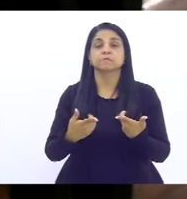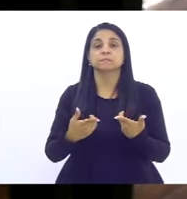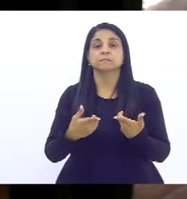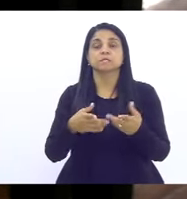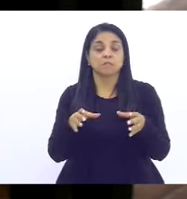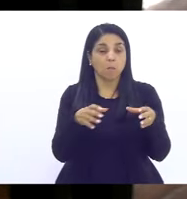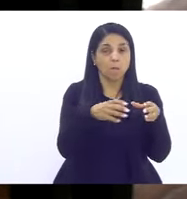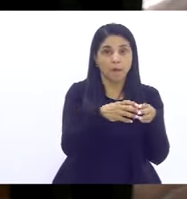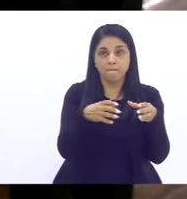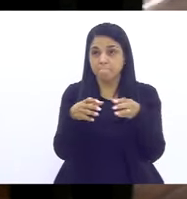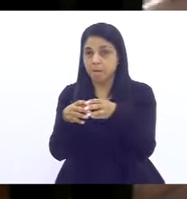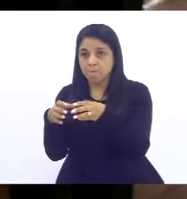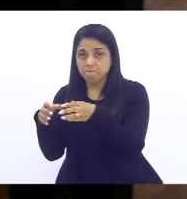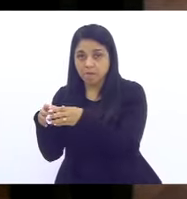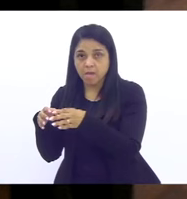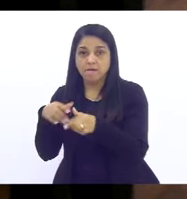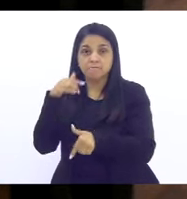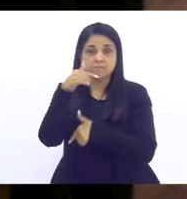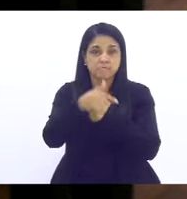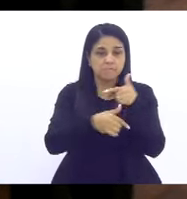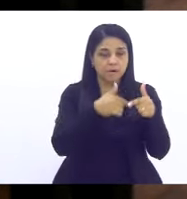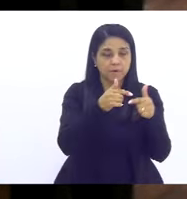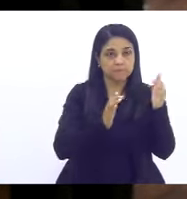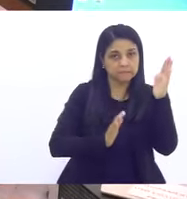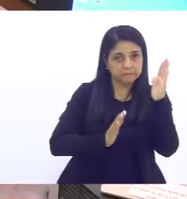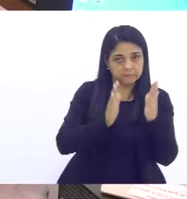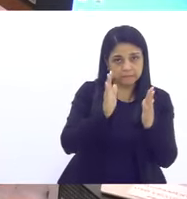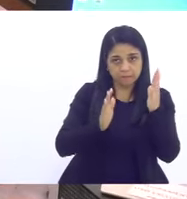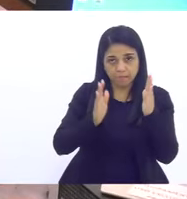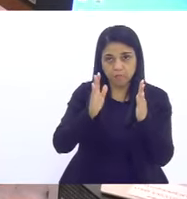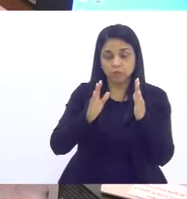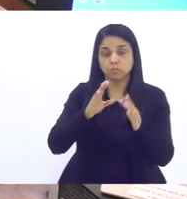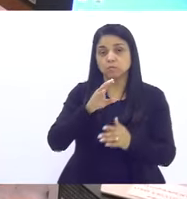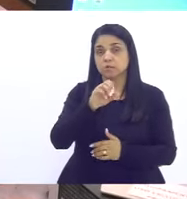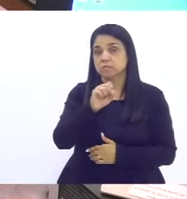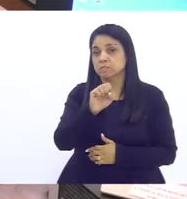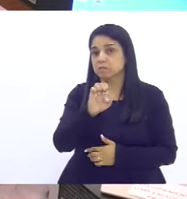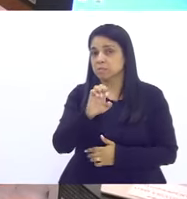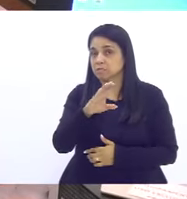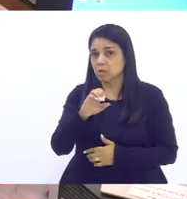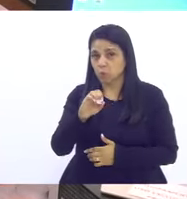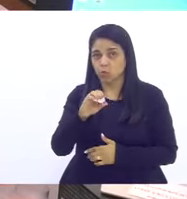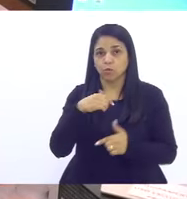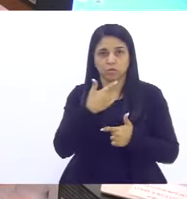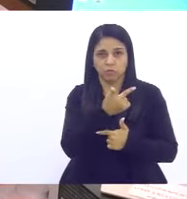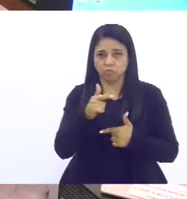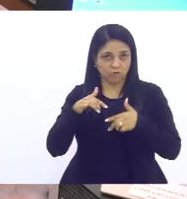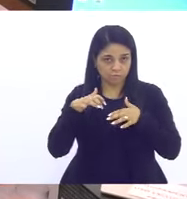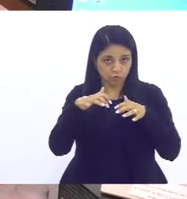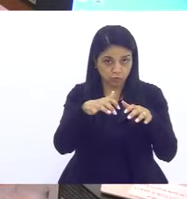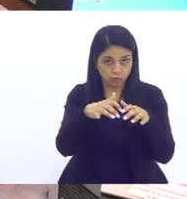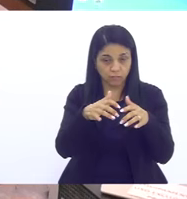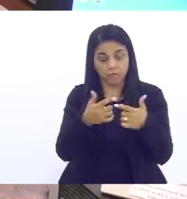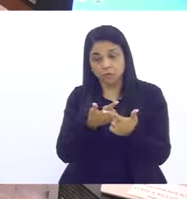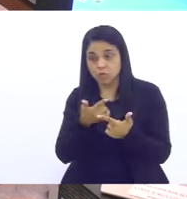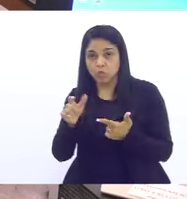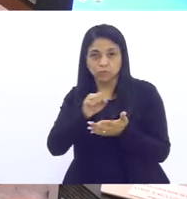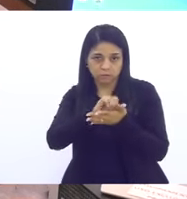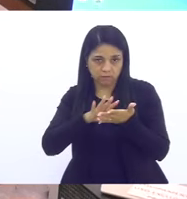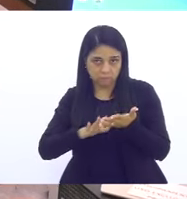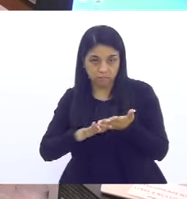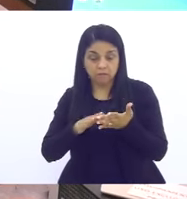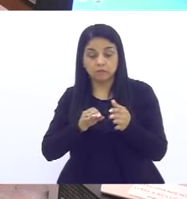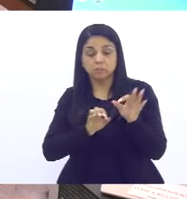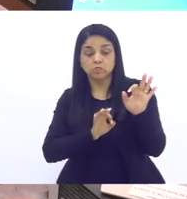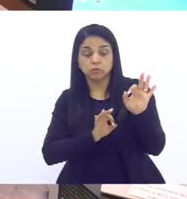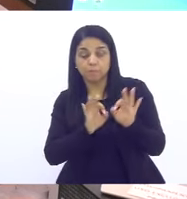essas equipes que trabalharam, né, nesse período seco em outras atividades. A gente, então, prepara essas